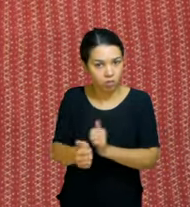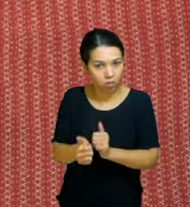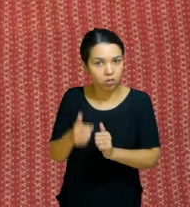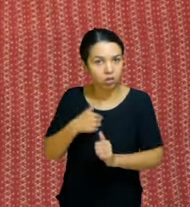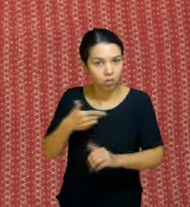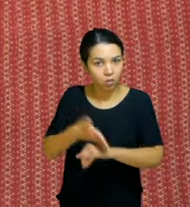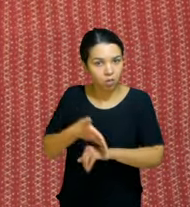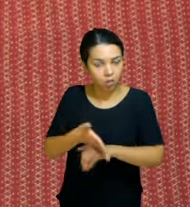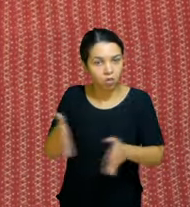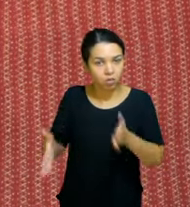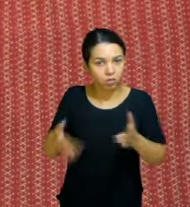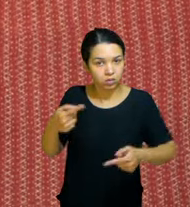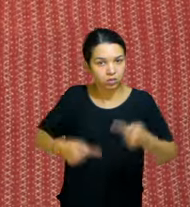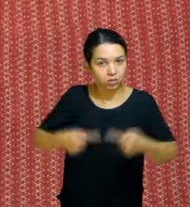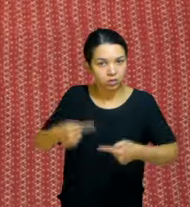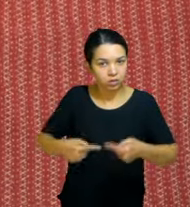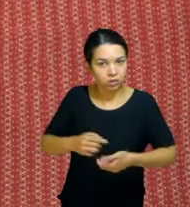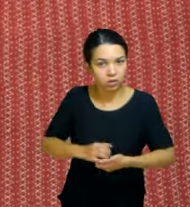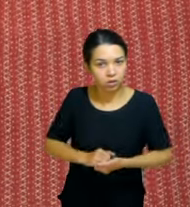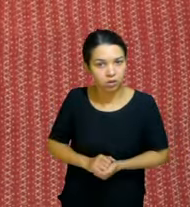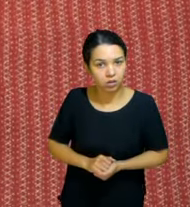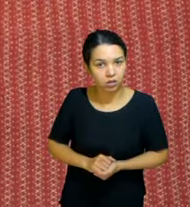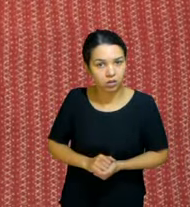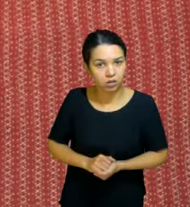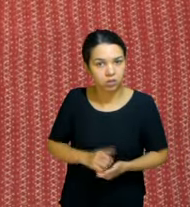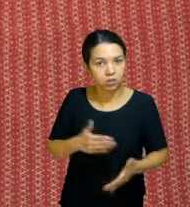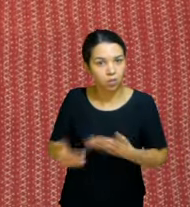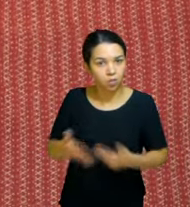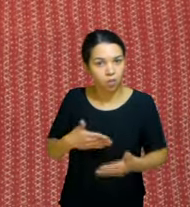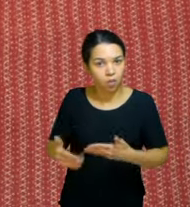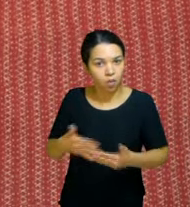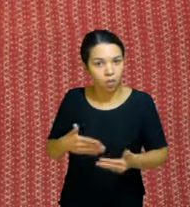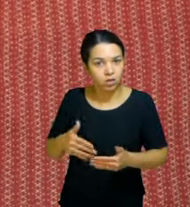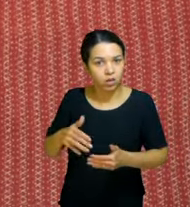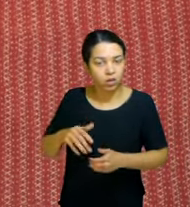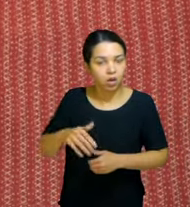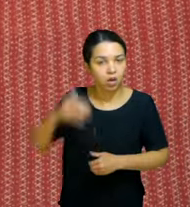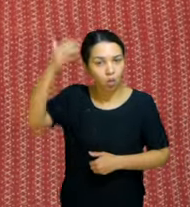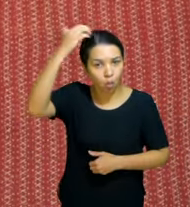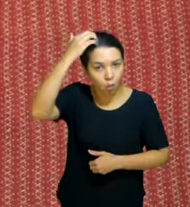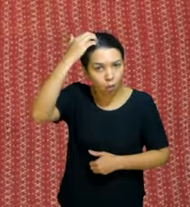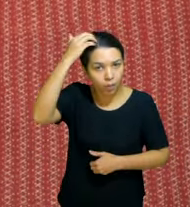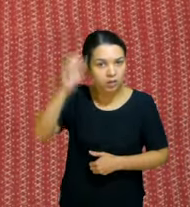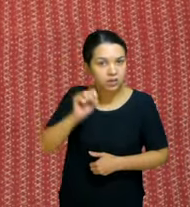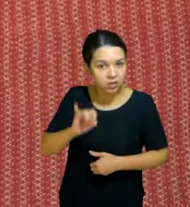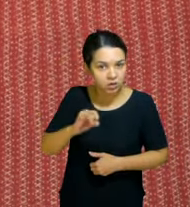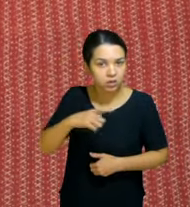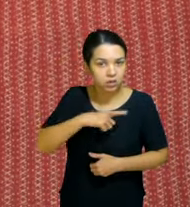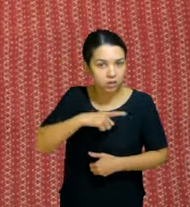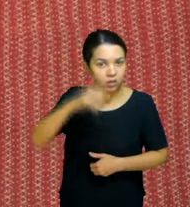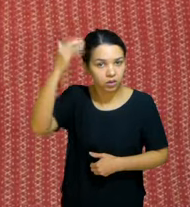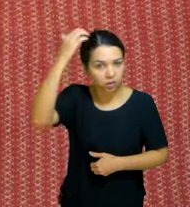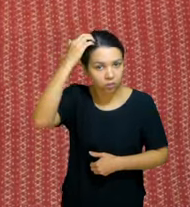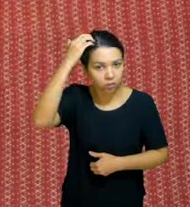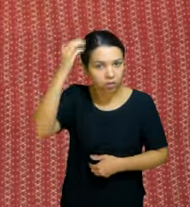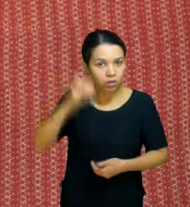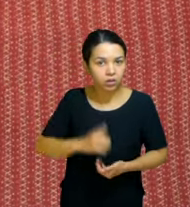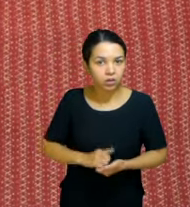momento e parte desse debate. Independente de quem foi a culpa, se é que existe culpa, né, deputado Sérgio Mário